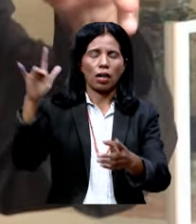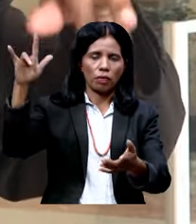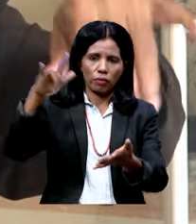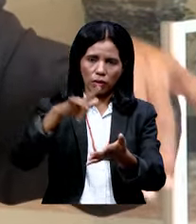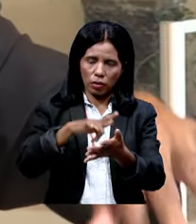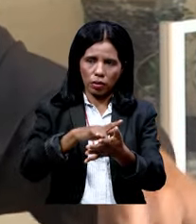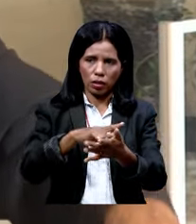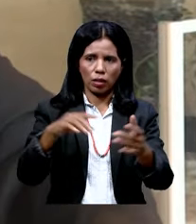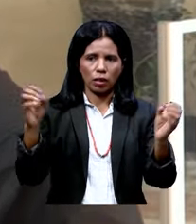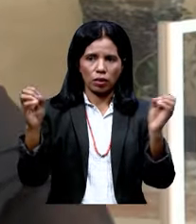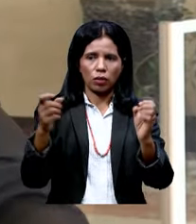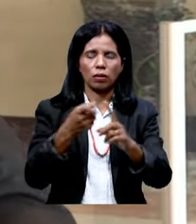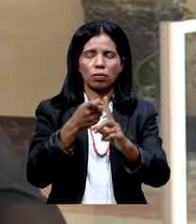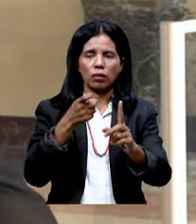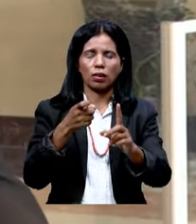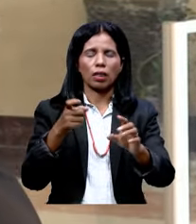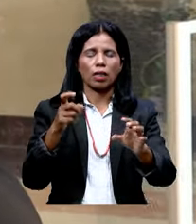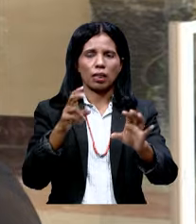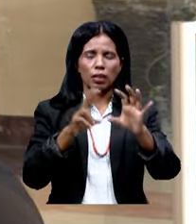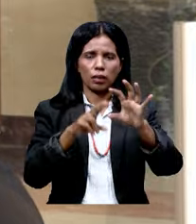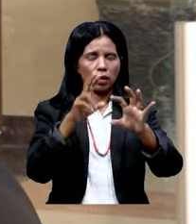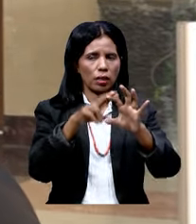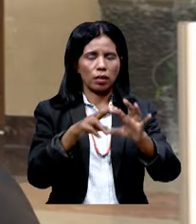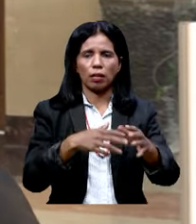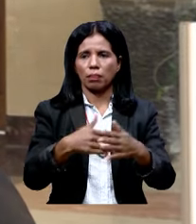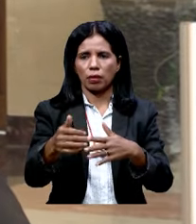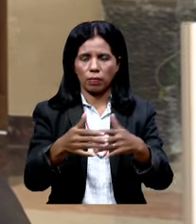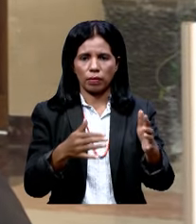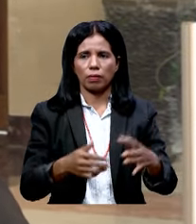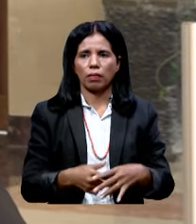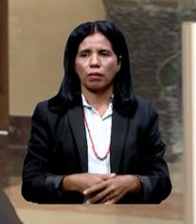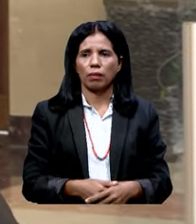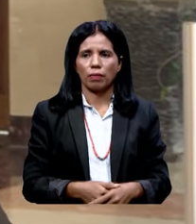nós tu se escada na bem, e